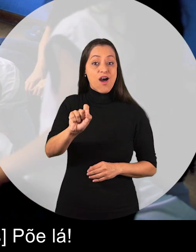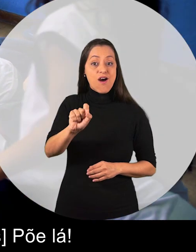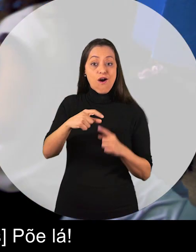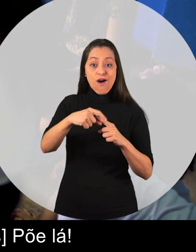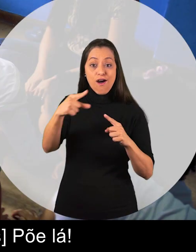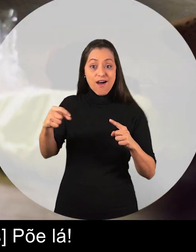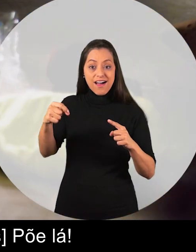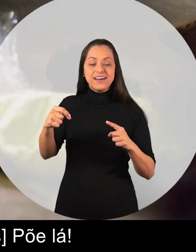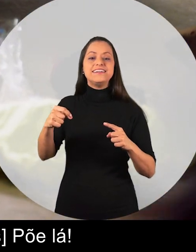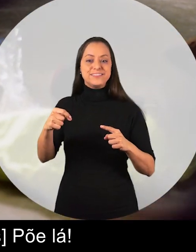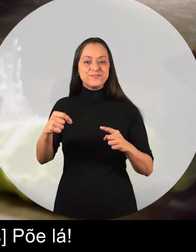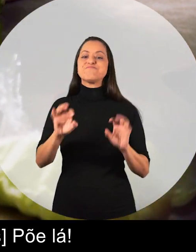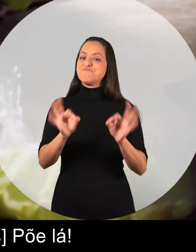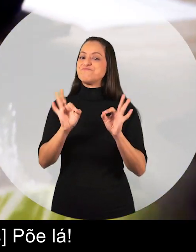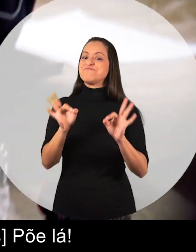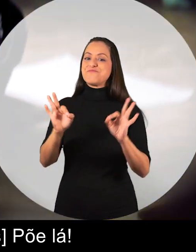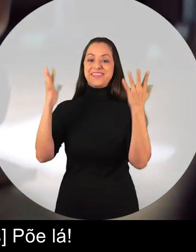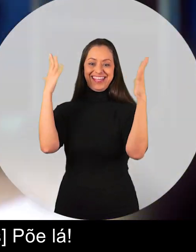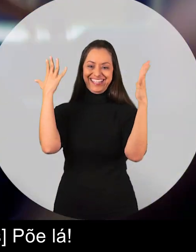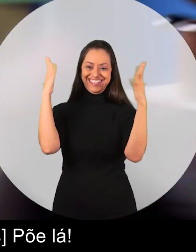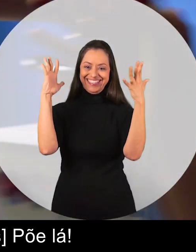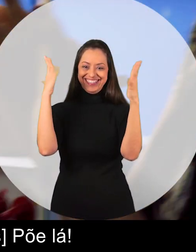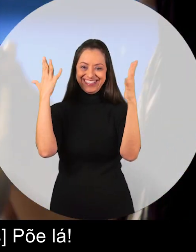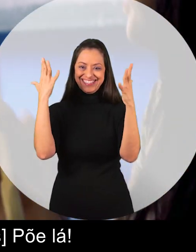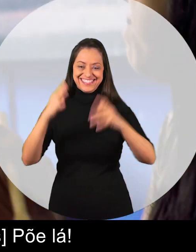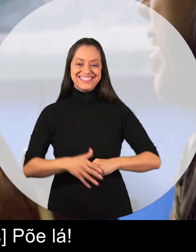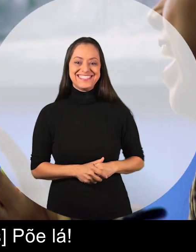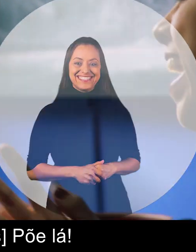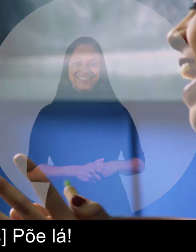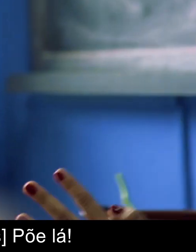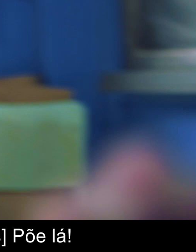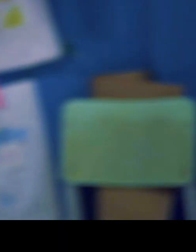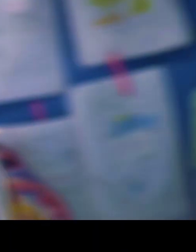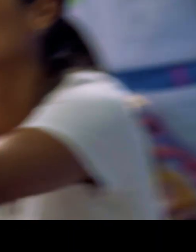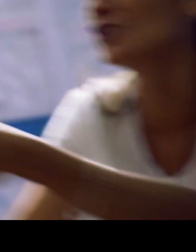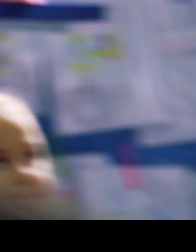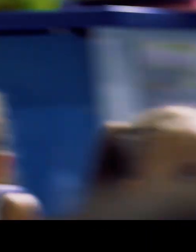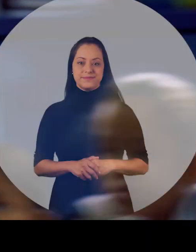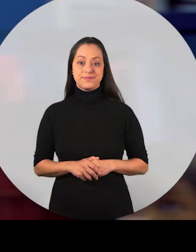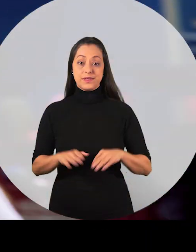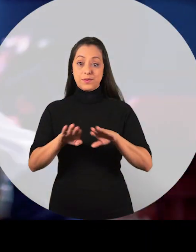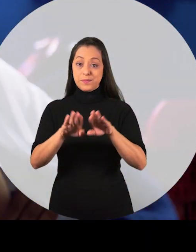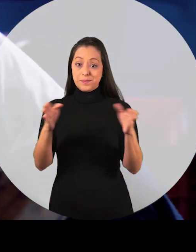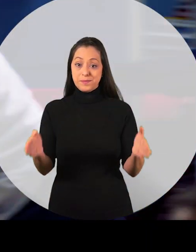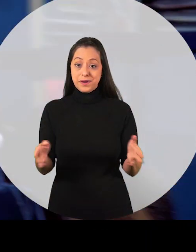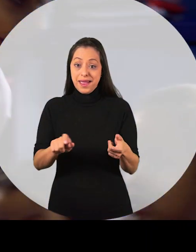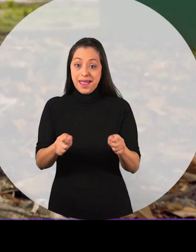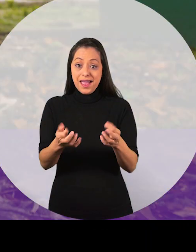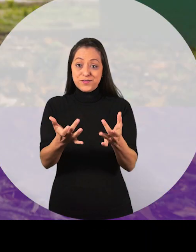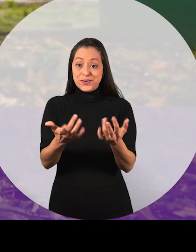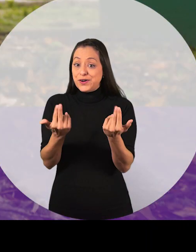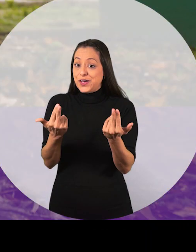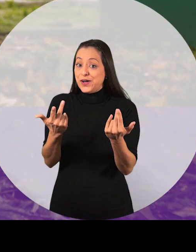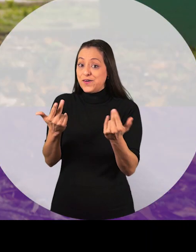agrião no centro da roda. Estudante coloca o agrião dentro da panela e comemora. Mariana Bernardo. Estudante.